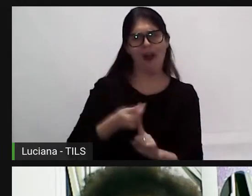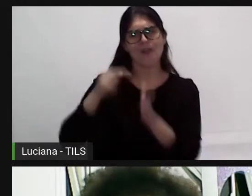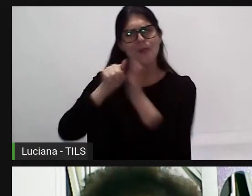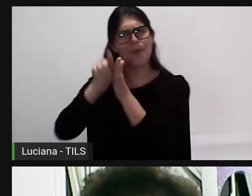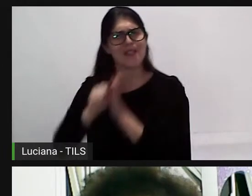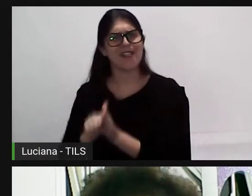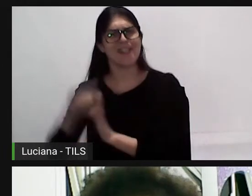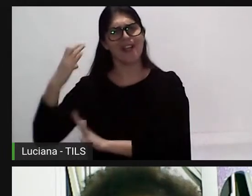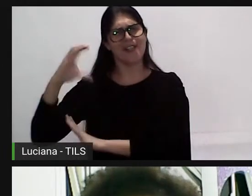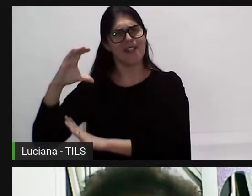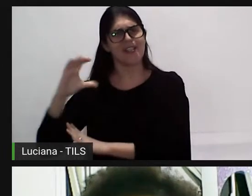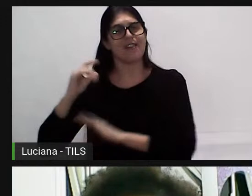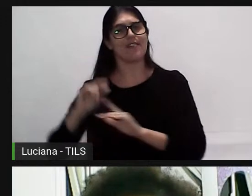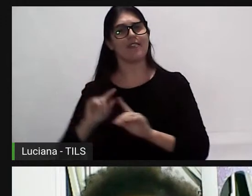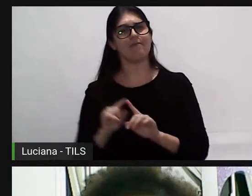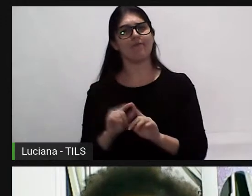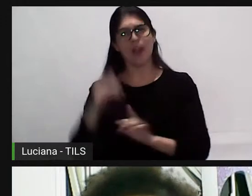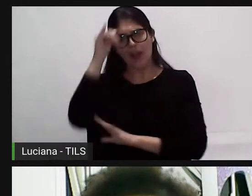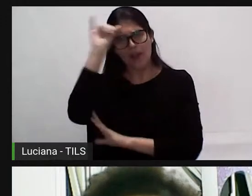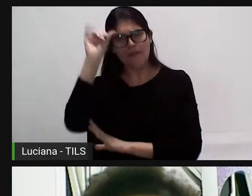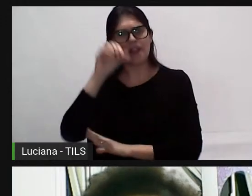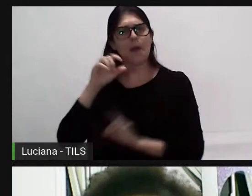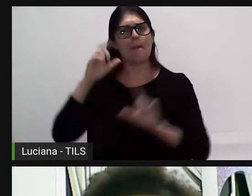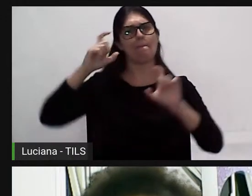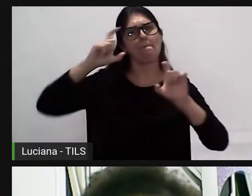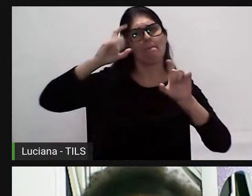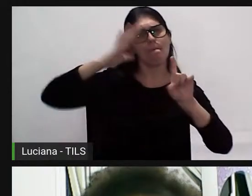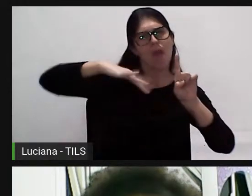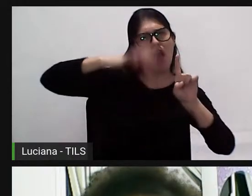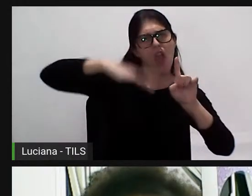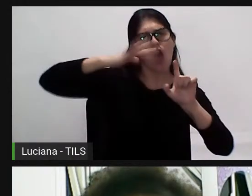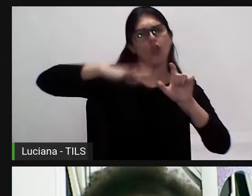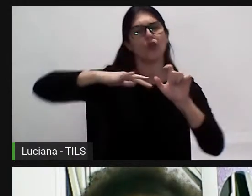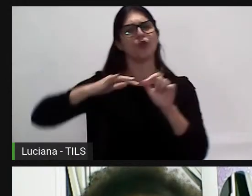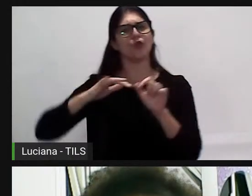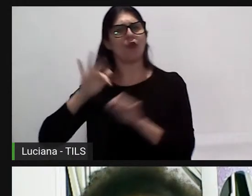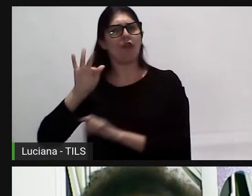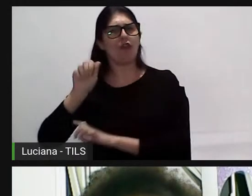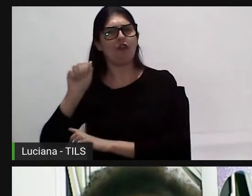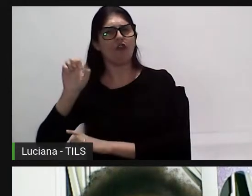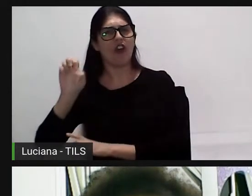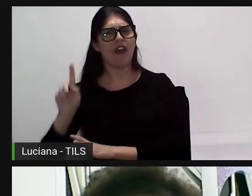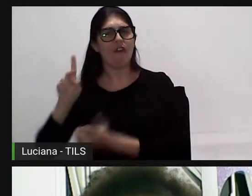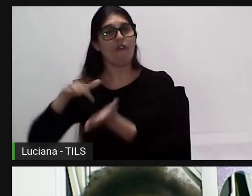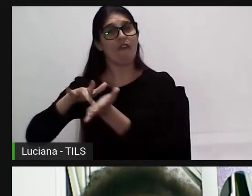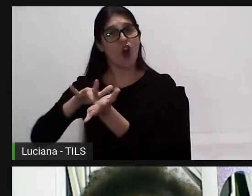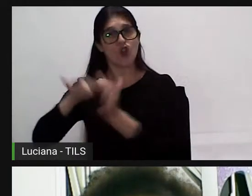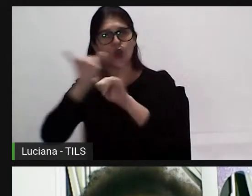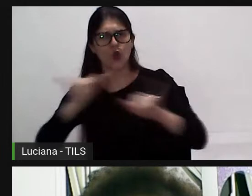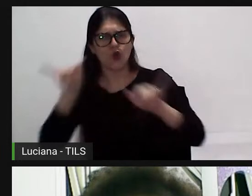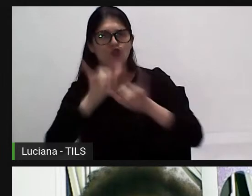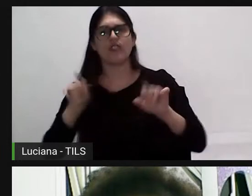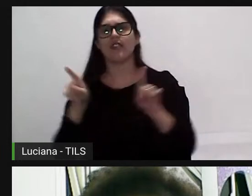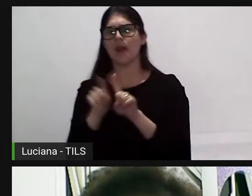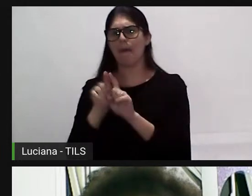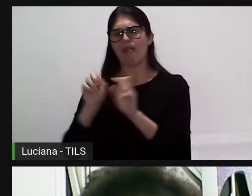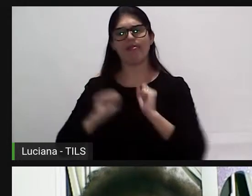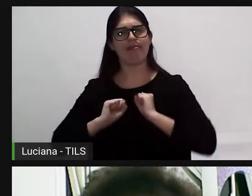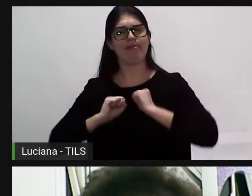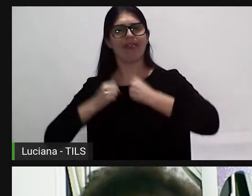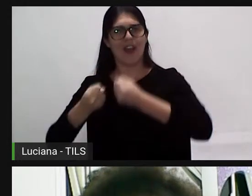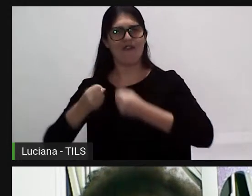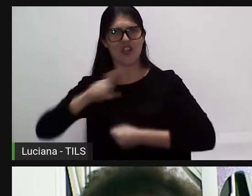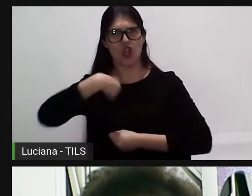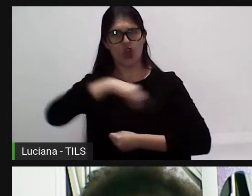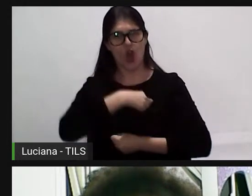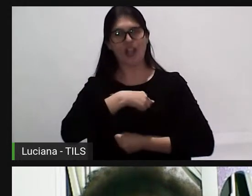news, mitos e desafiando esse projeto de destruição da educação pública e de qualidade. E é um projeto, não é por